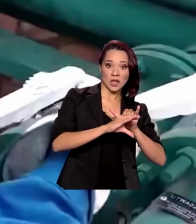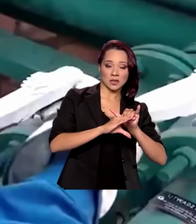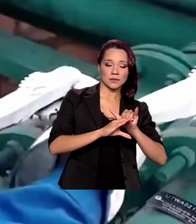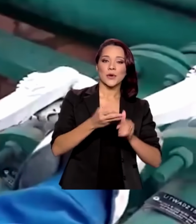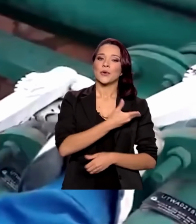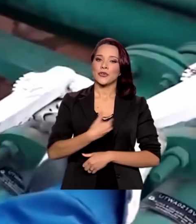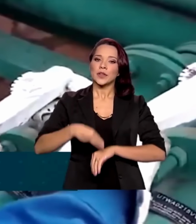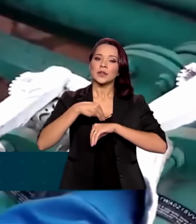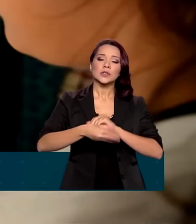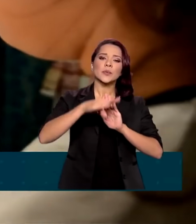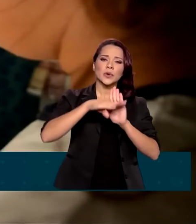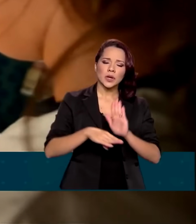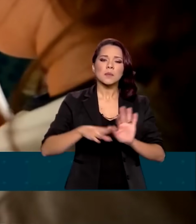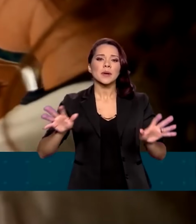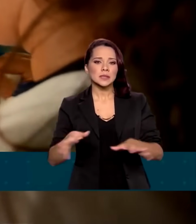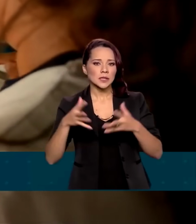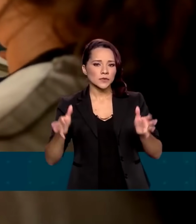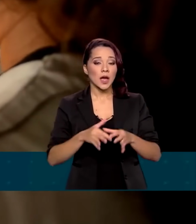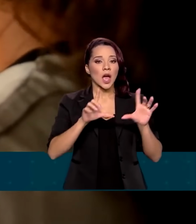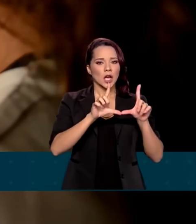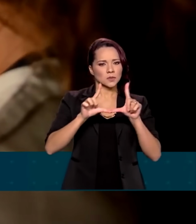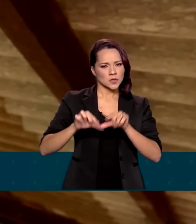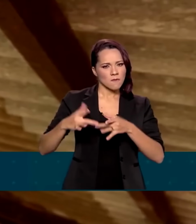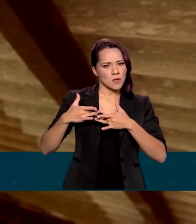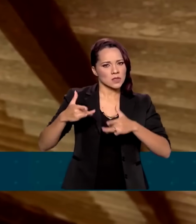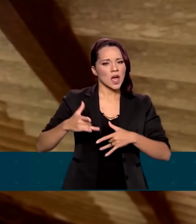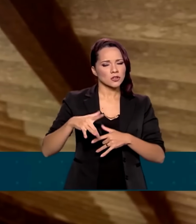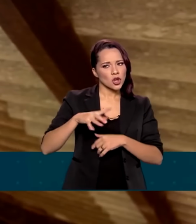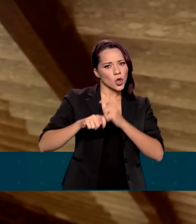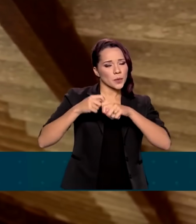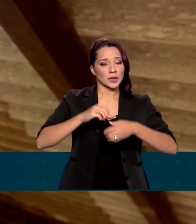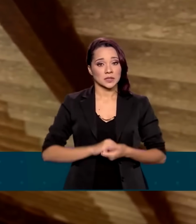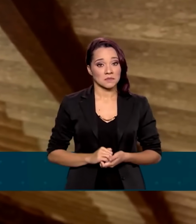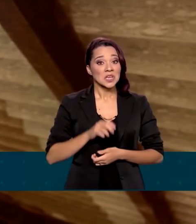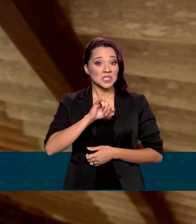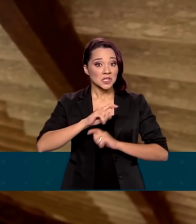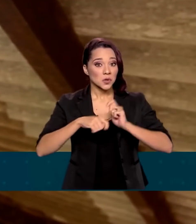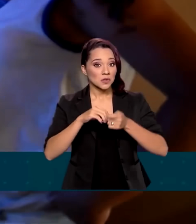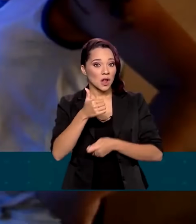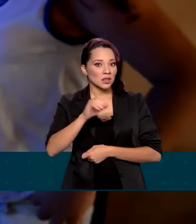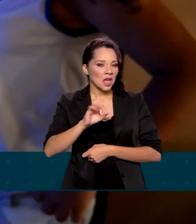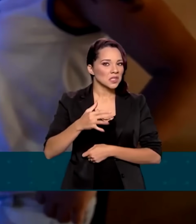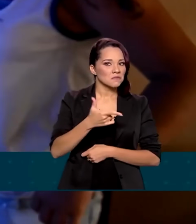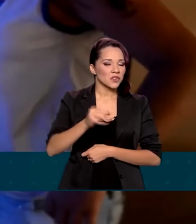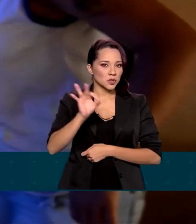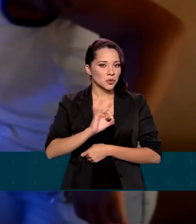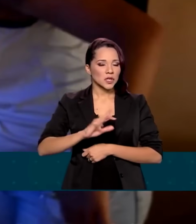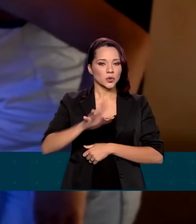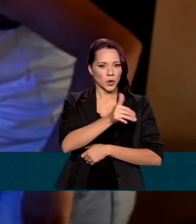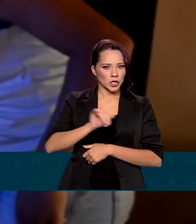para fazer caridade compra para fazer lucro agora uma coisa é você ter lucro oferecendo um bom serviço outra coisa é você esganar